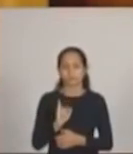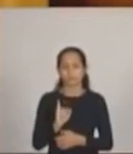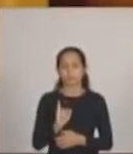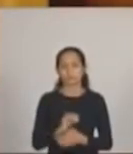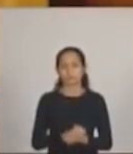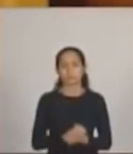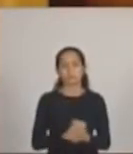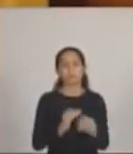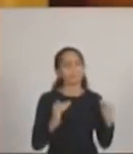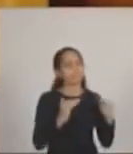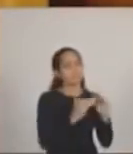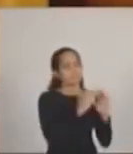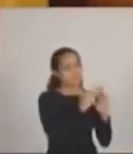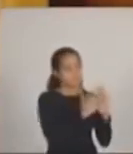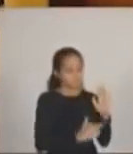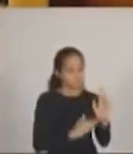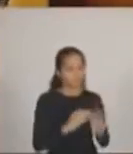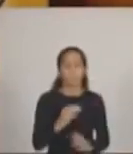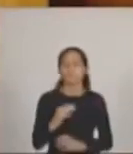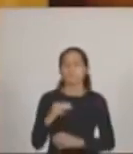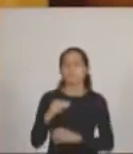Como vota o deputado Dari Pagung?